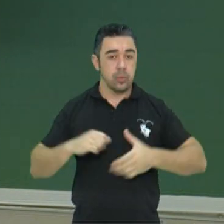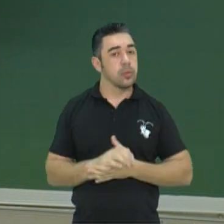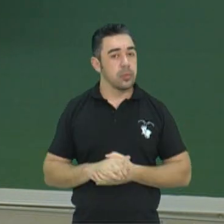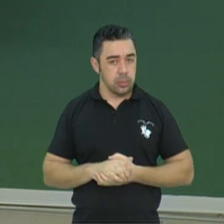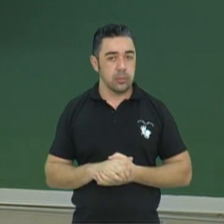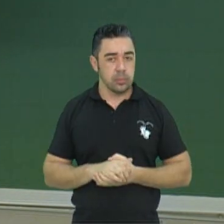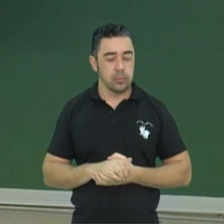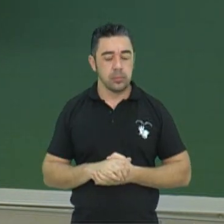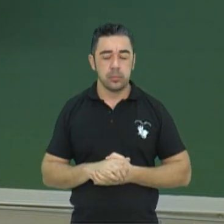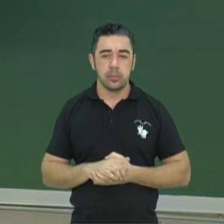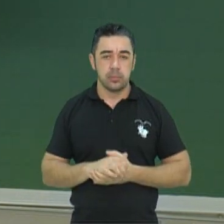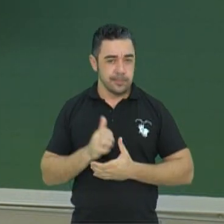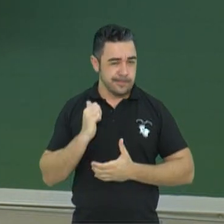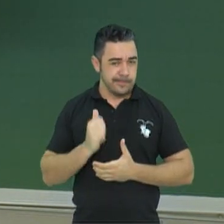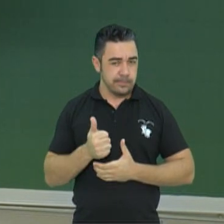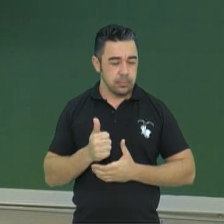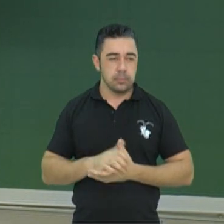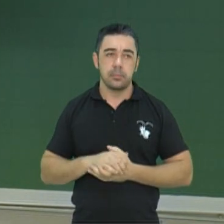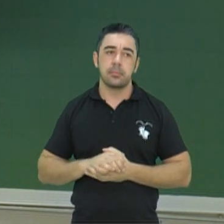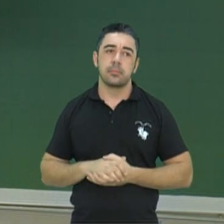no México. Tudo bem?